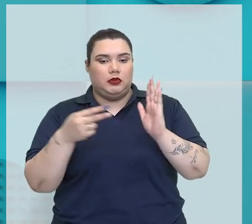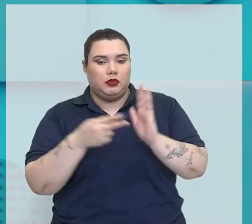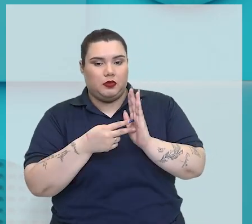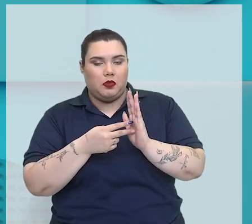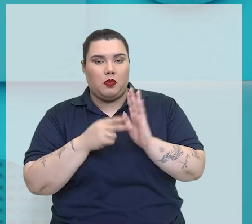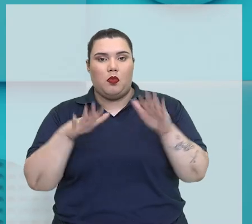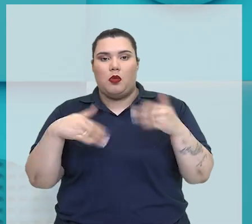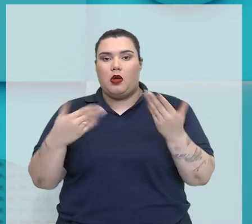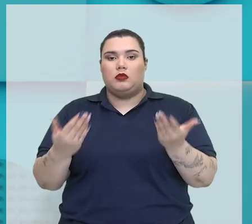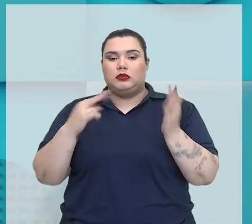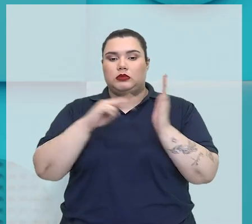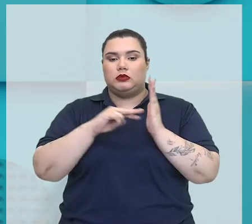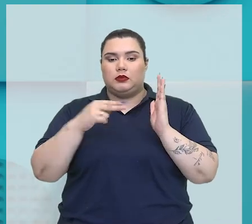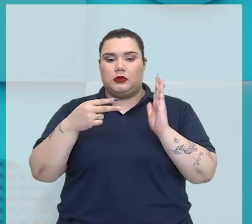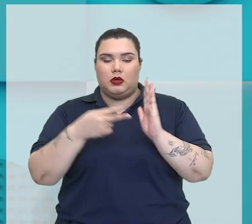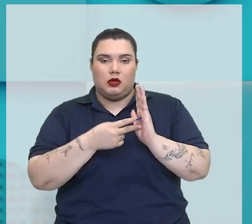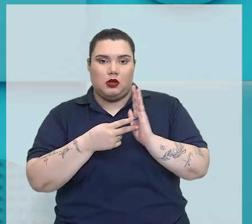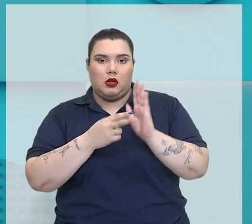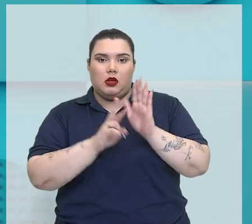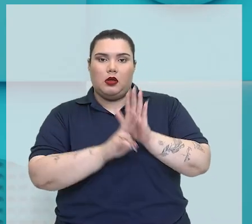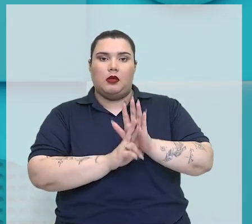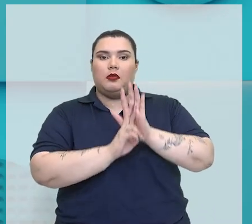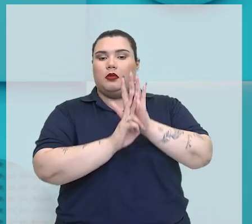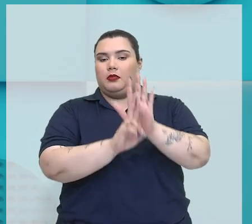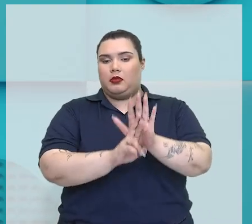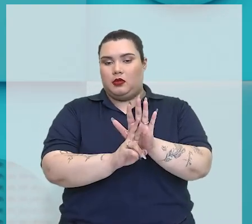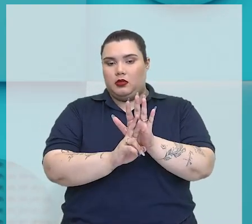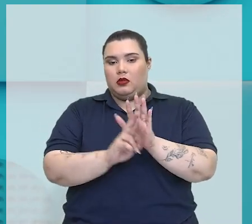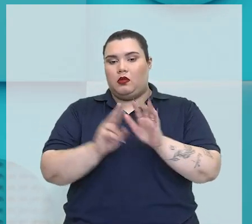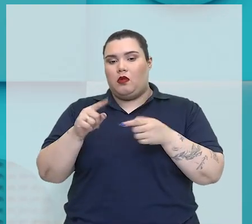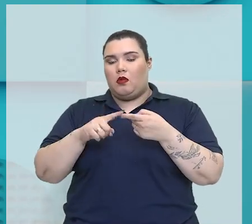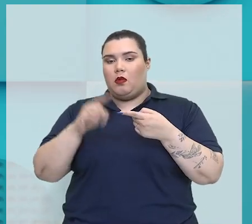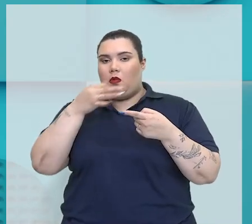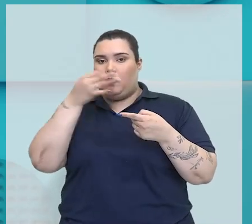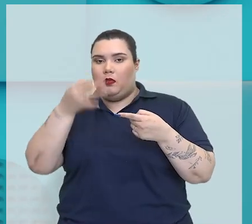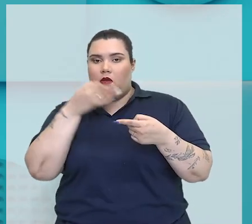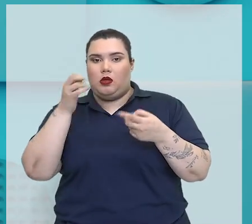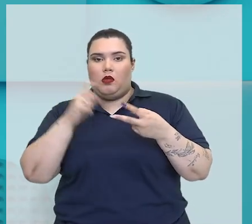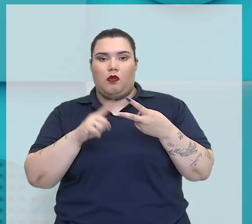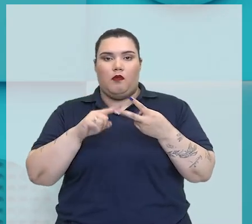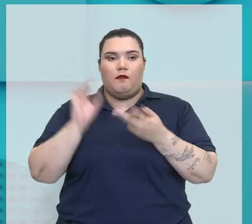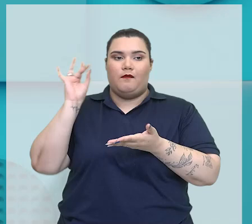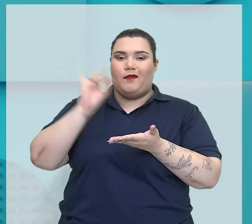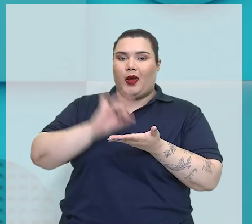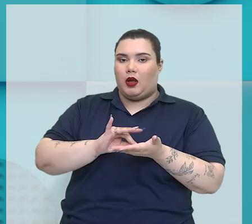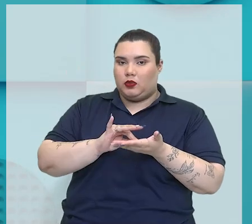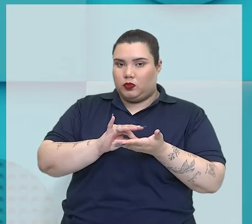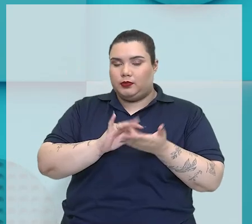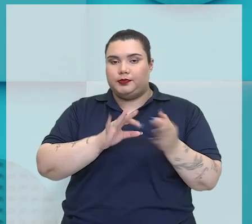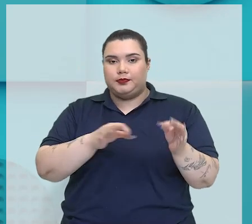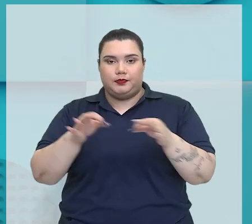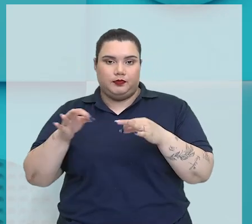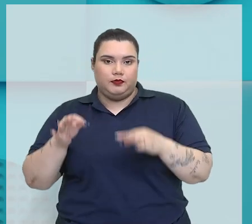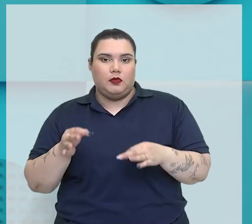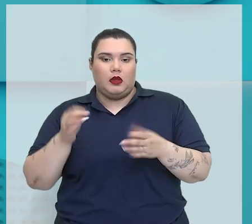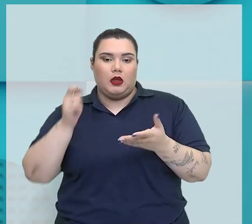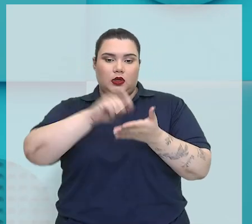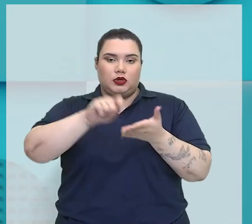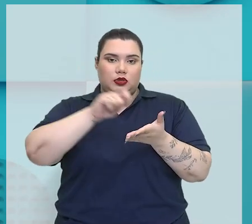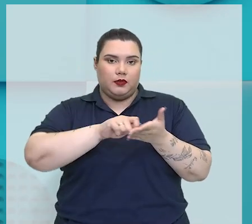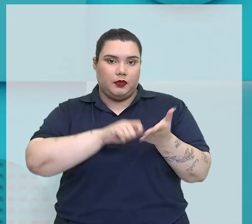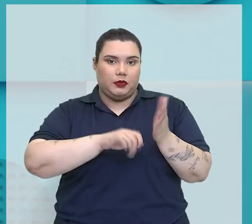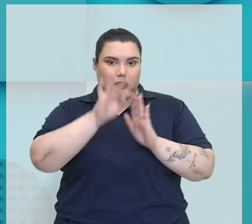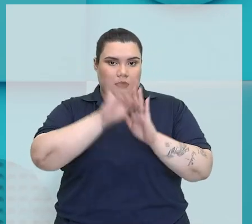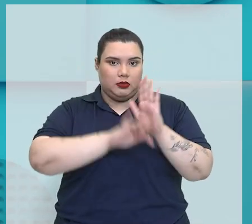que sentido será representado a opinião e o fato para a gente, né, no ato de